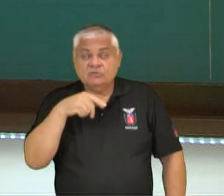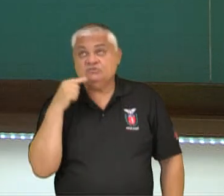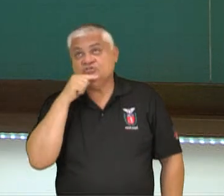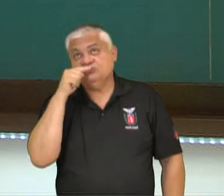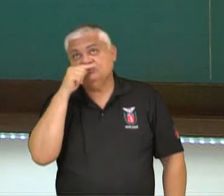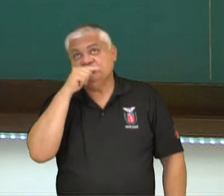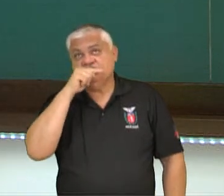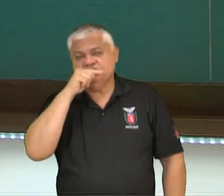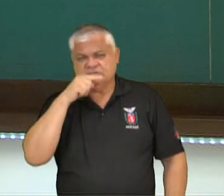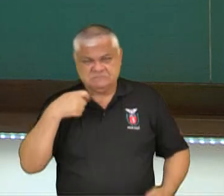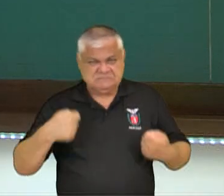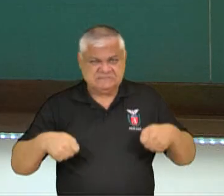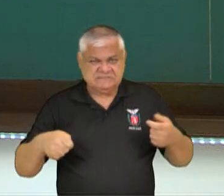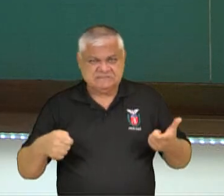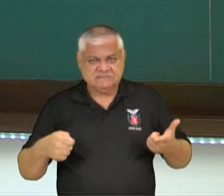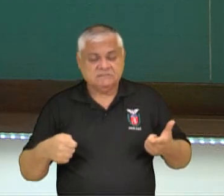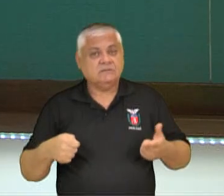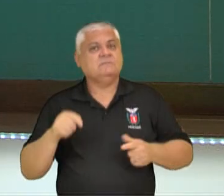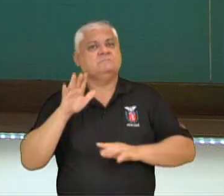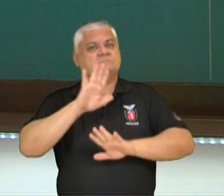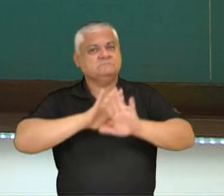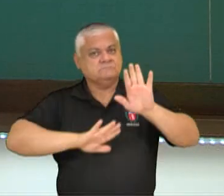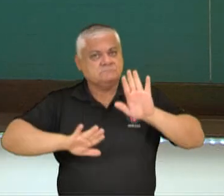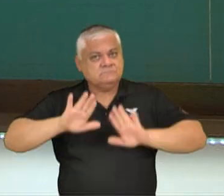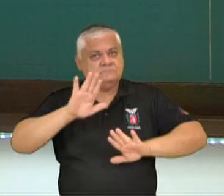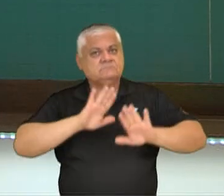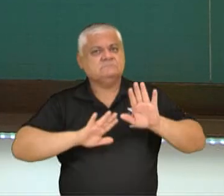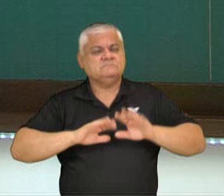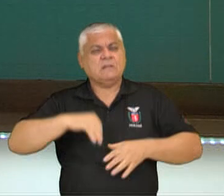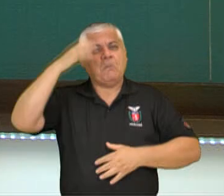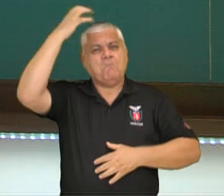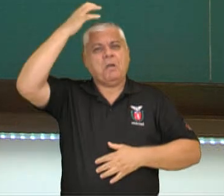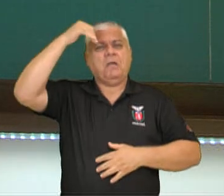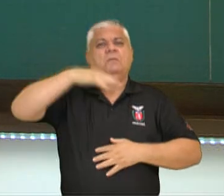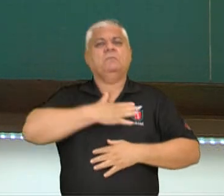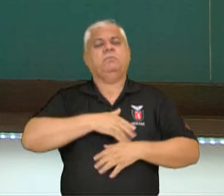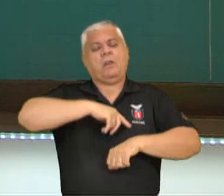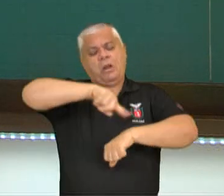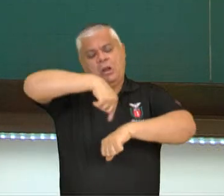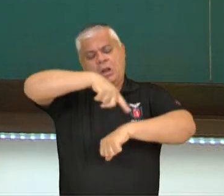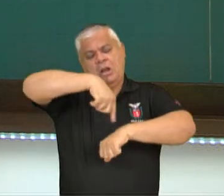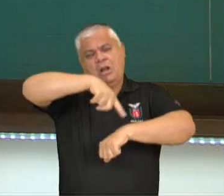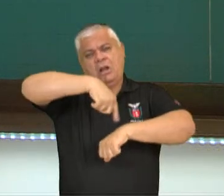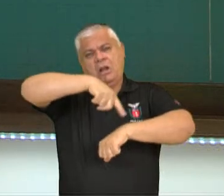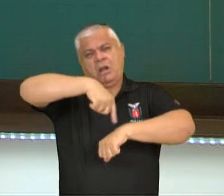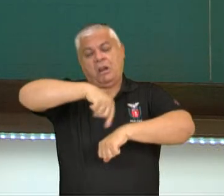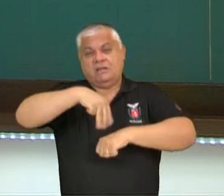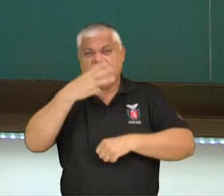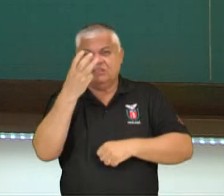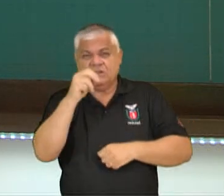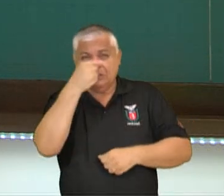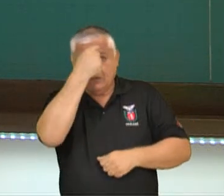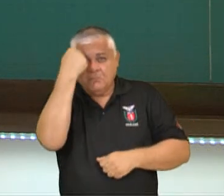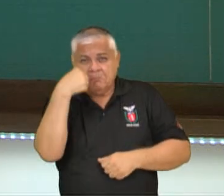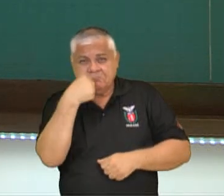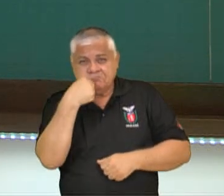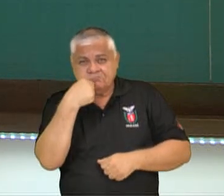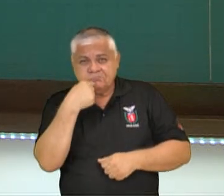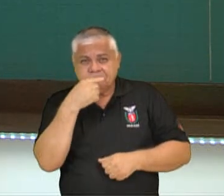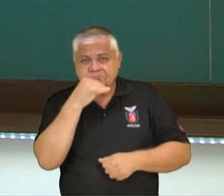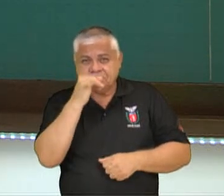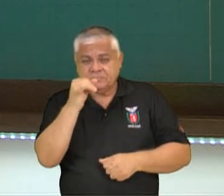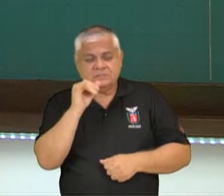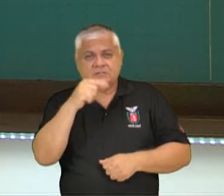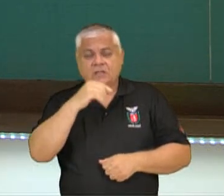os dentes? Né? Então, temos que tomar cuidado. Será que o banho realmente precisa durar 30 minutos? Né? Não dá para ligar o chuveiro,